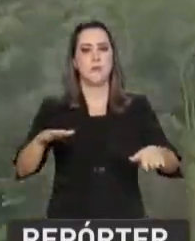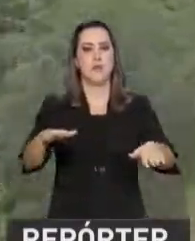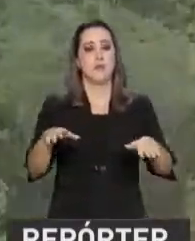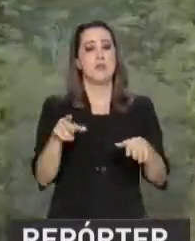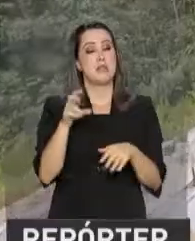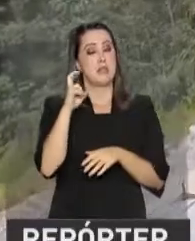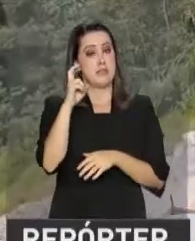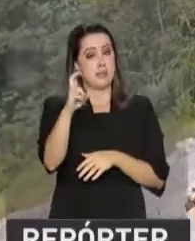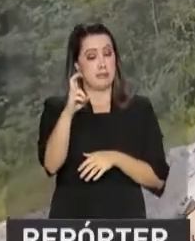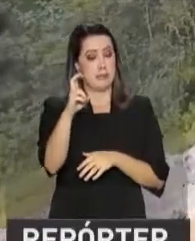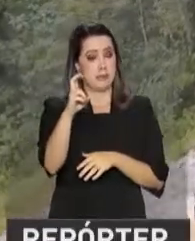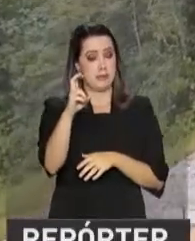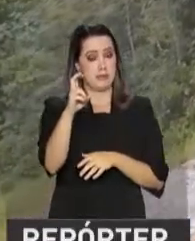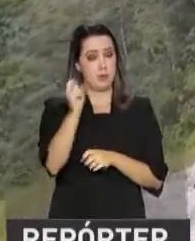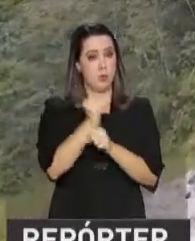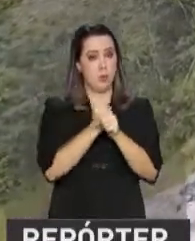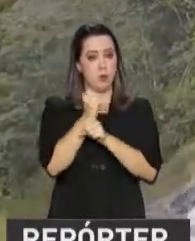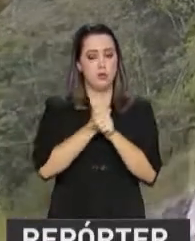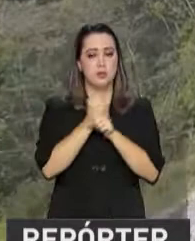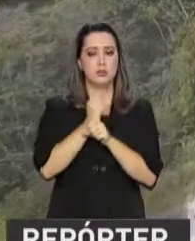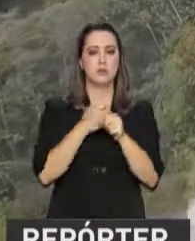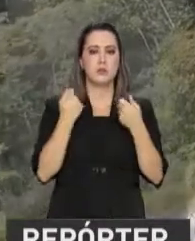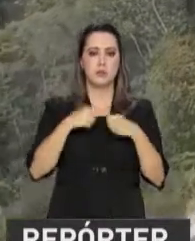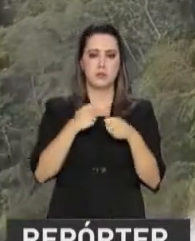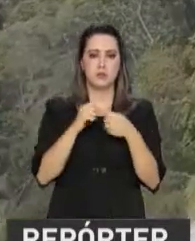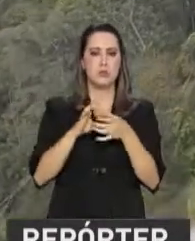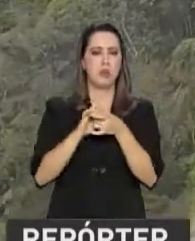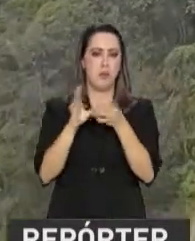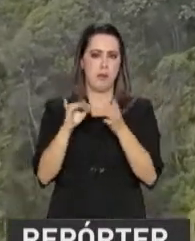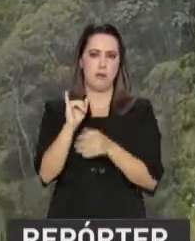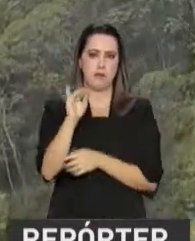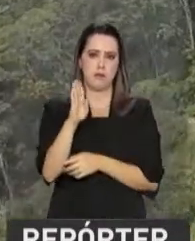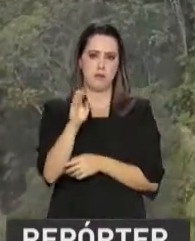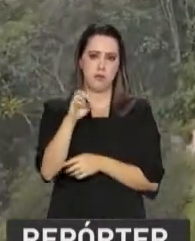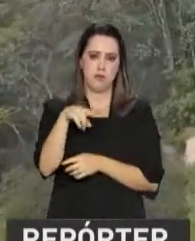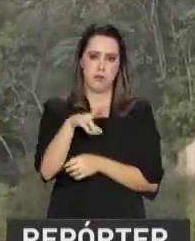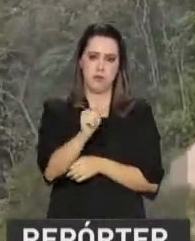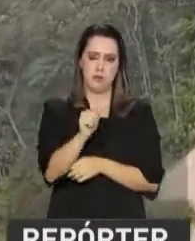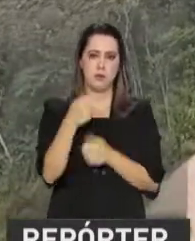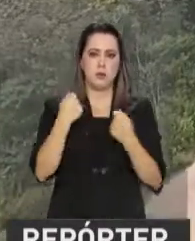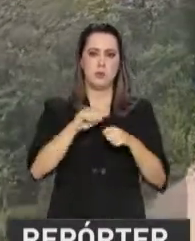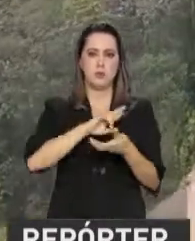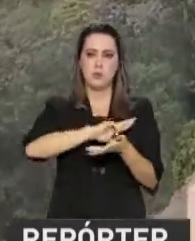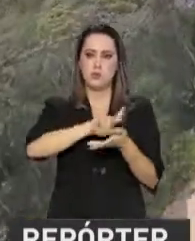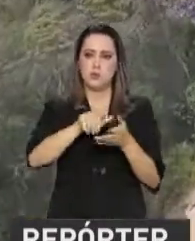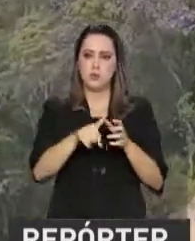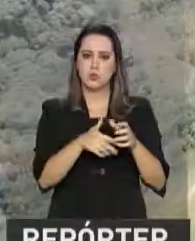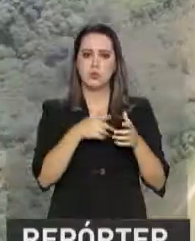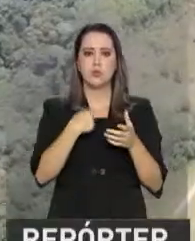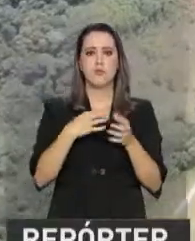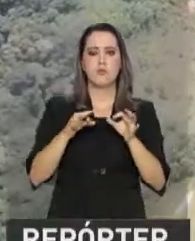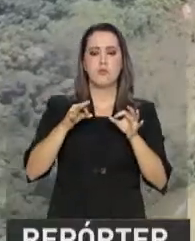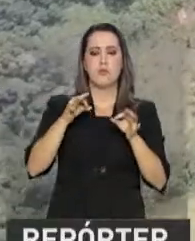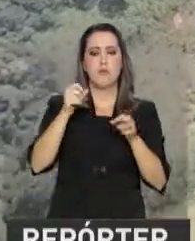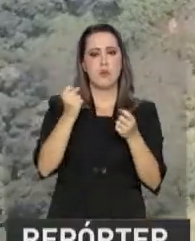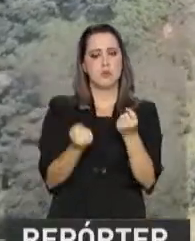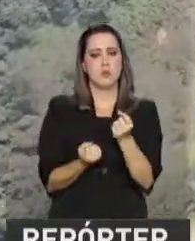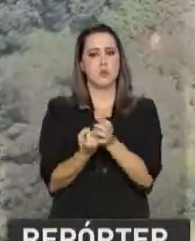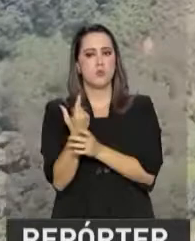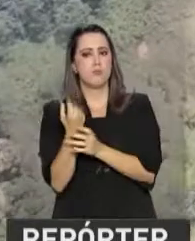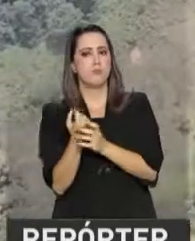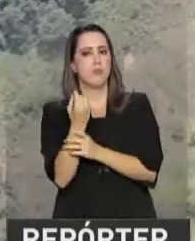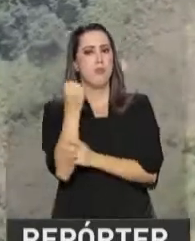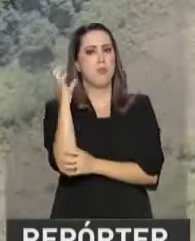O último trecho dependia de licença do IBAMA e só foi liberado após a transferência de centenas de espécies de plantas e animais para